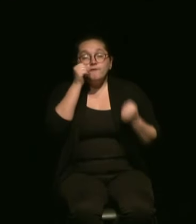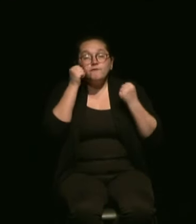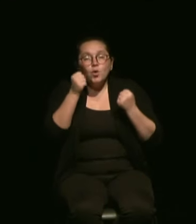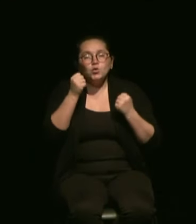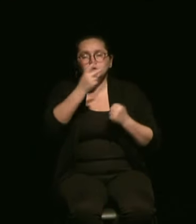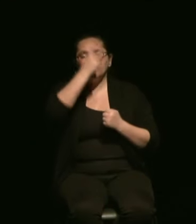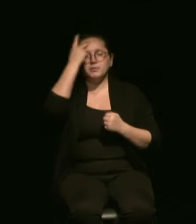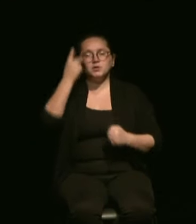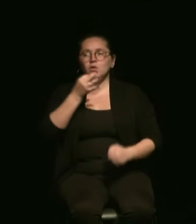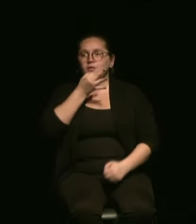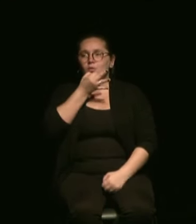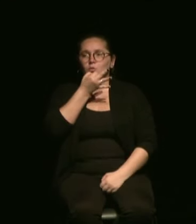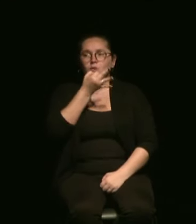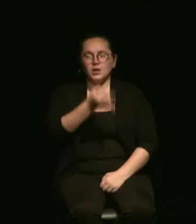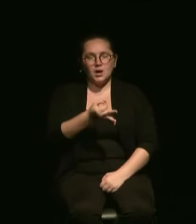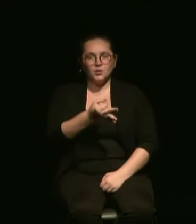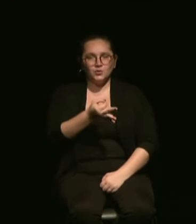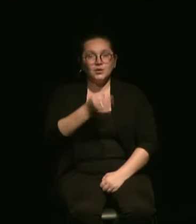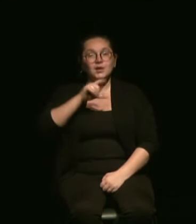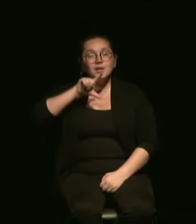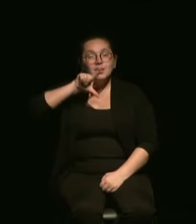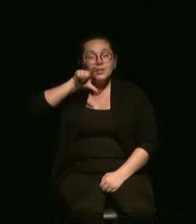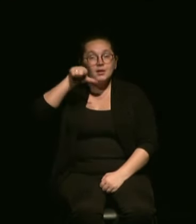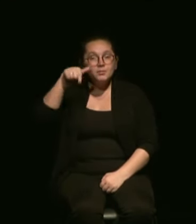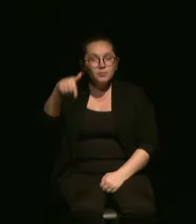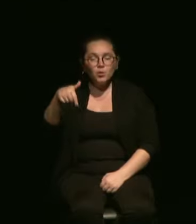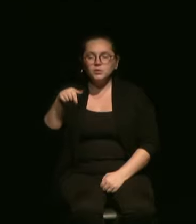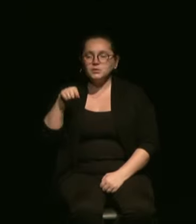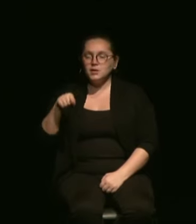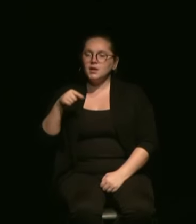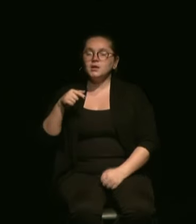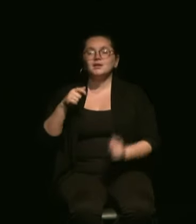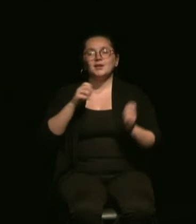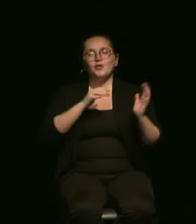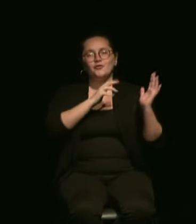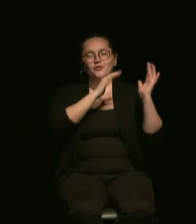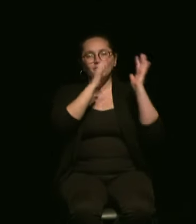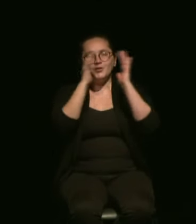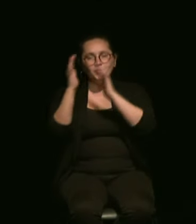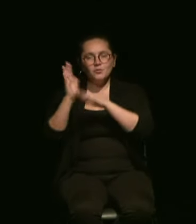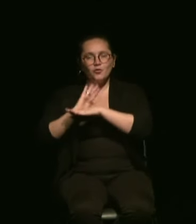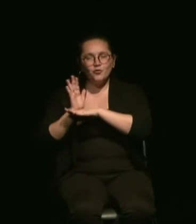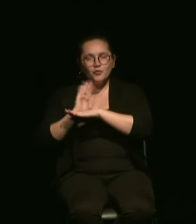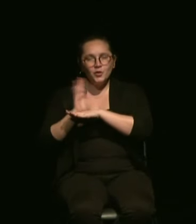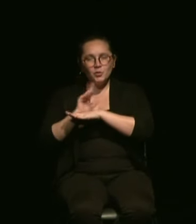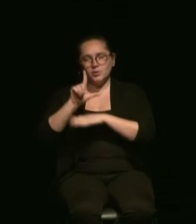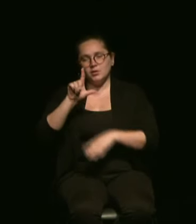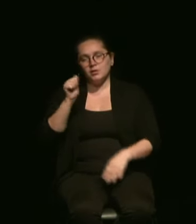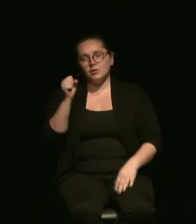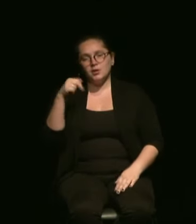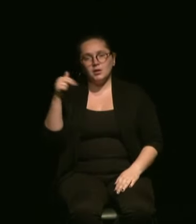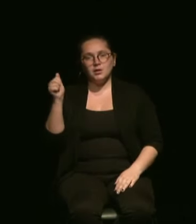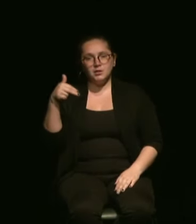que o Coutinho descobre ao assistir o filme do Lanzmann